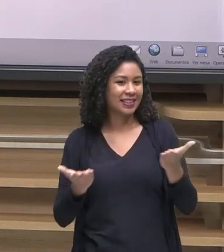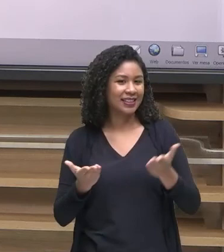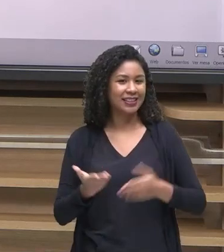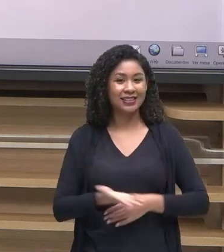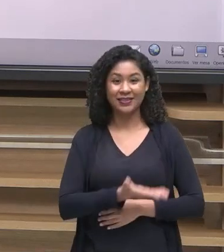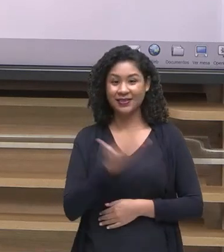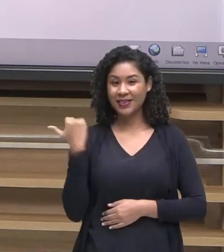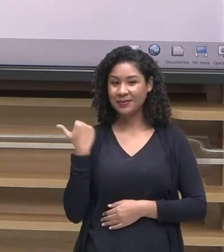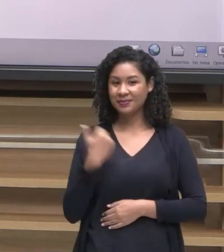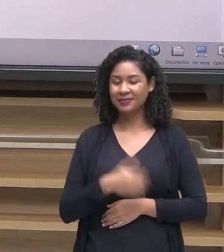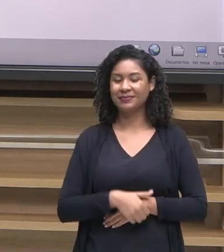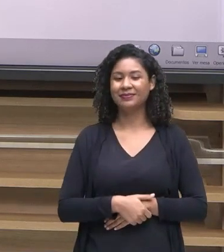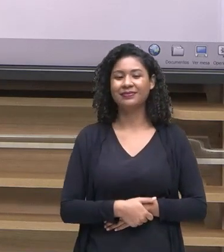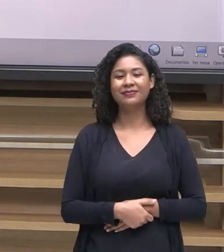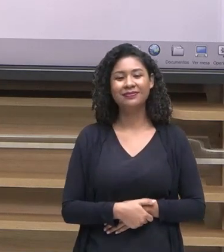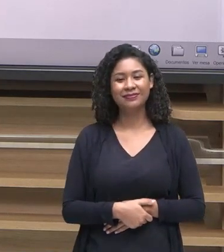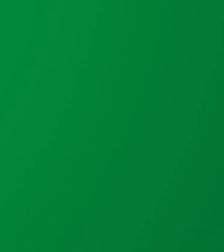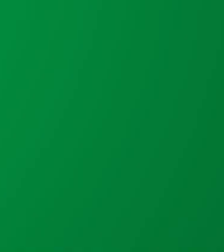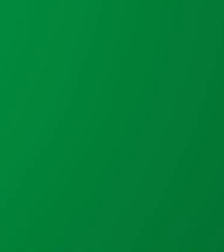que vamos!